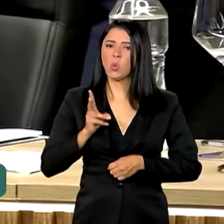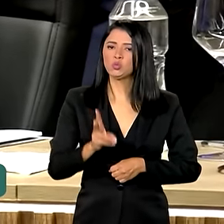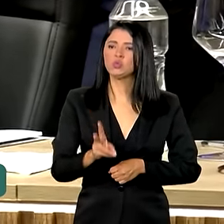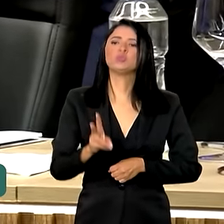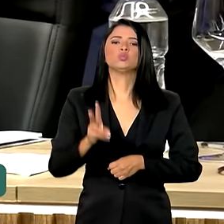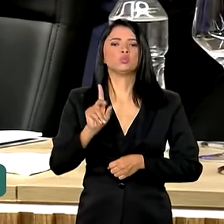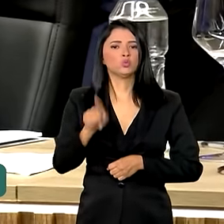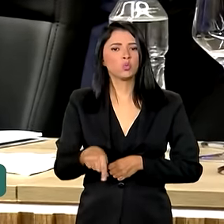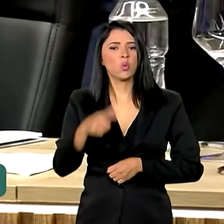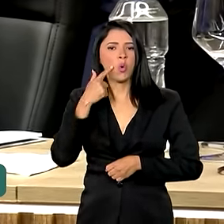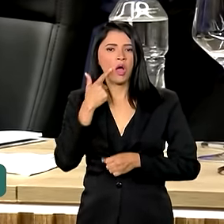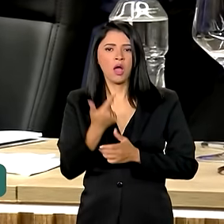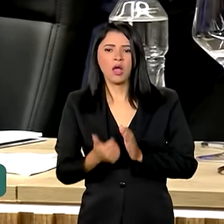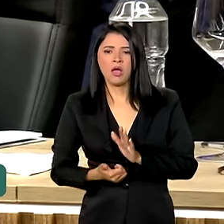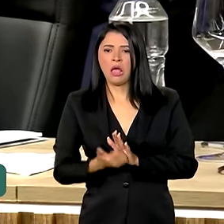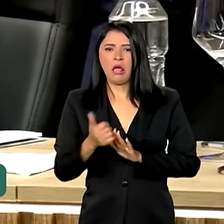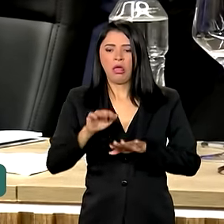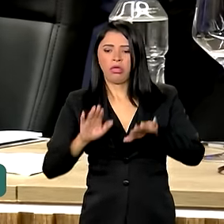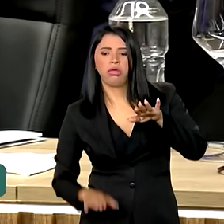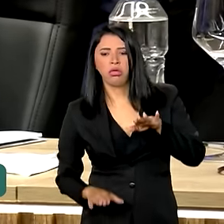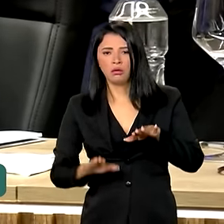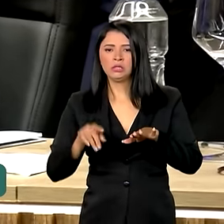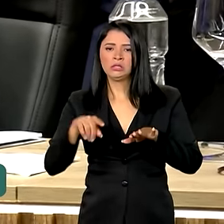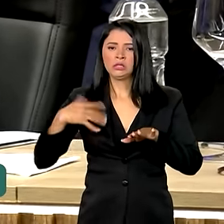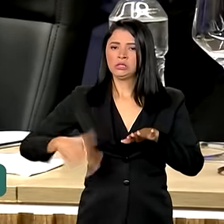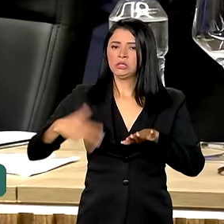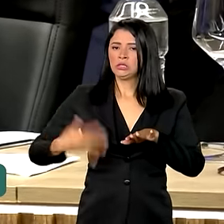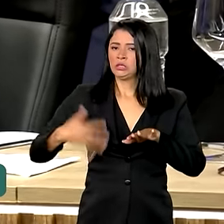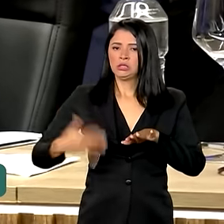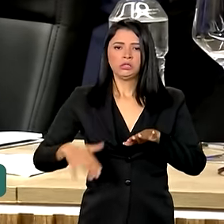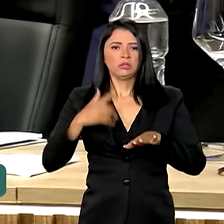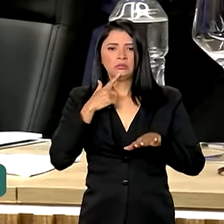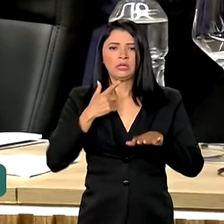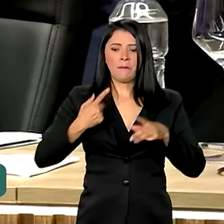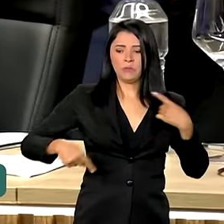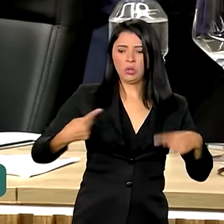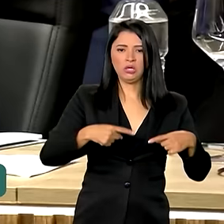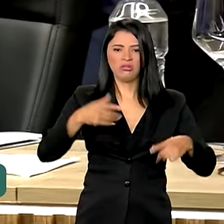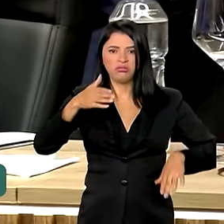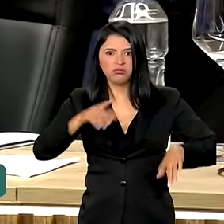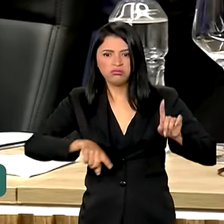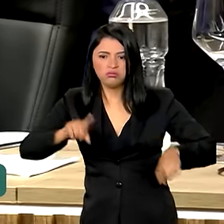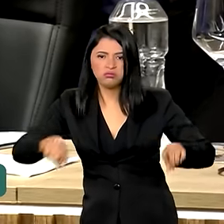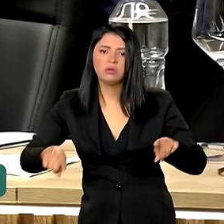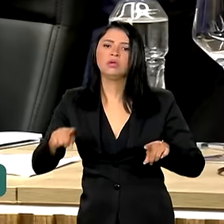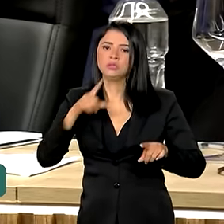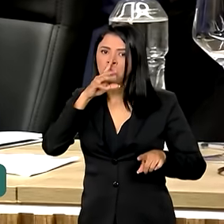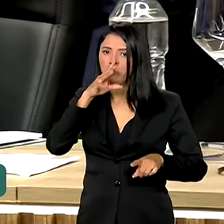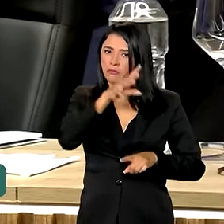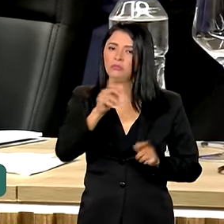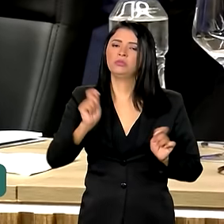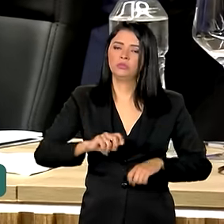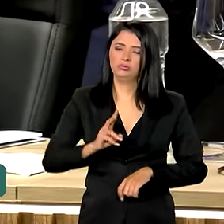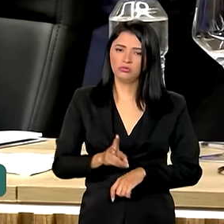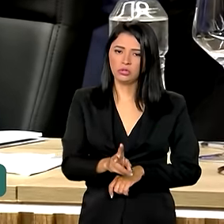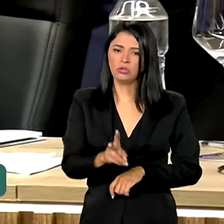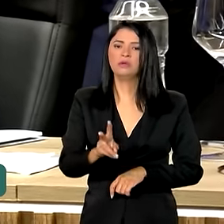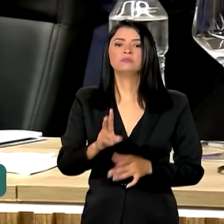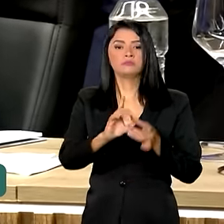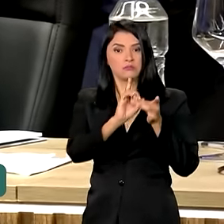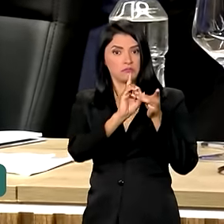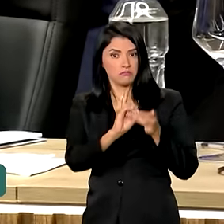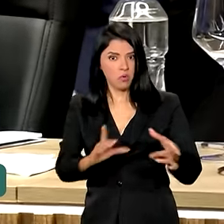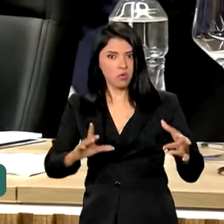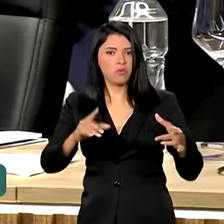seguir entre as mais desiguais do mundo, a estabilidade política permanecerá ameaçada.